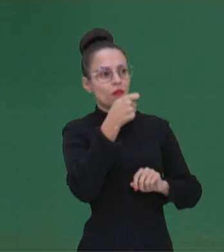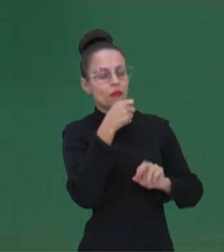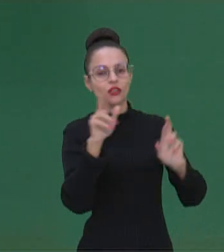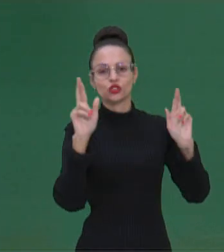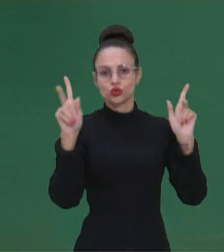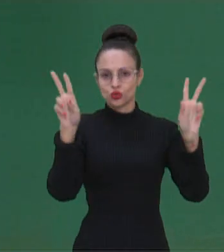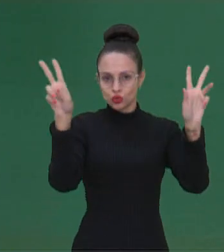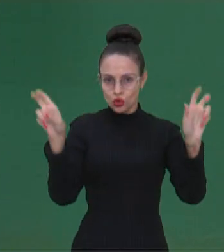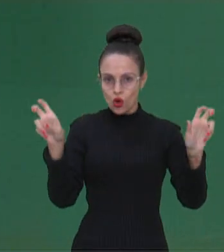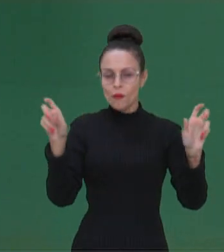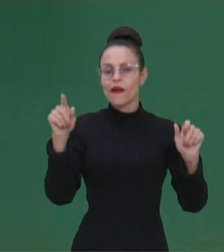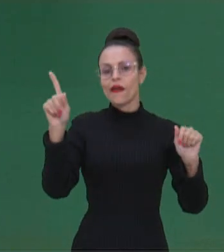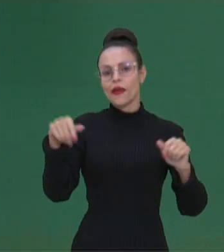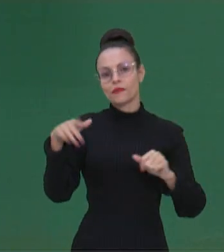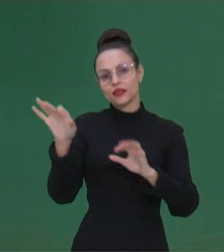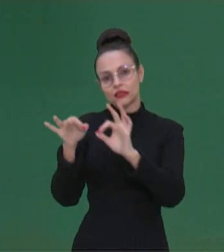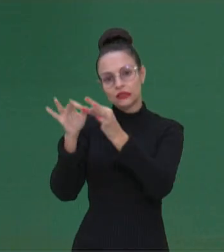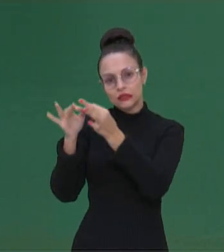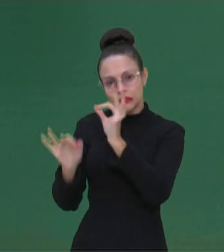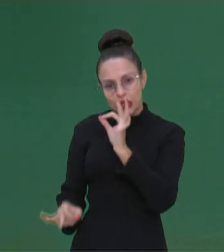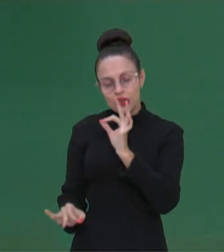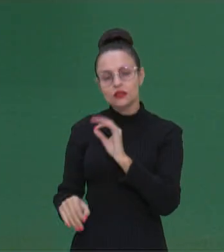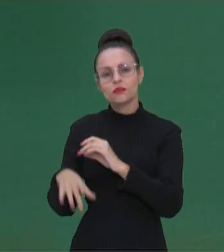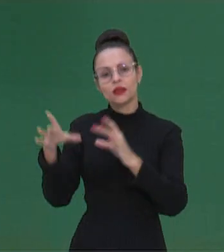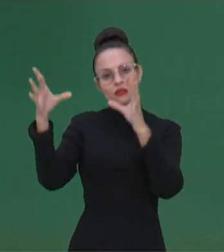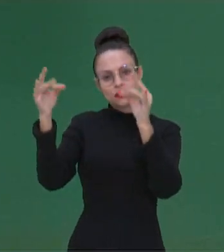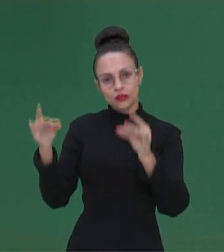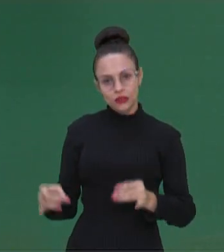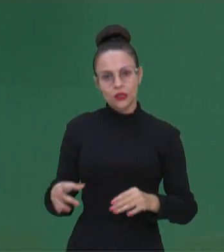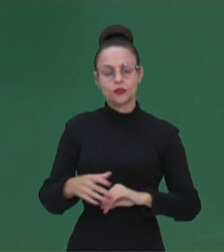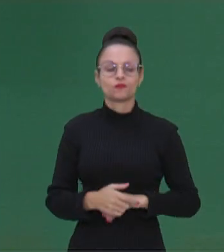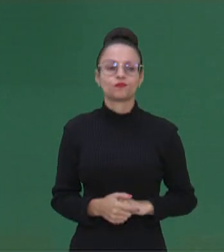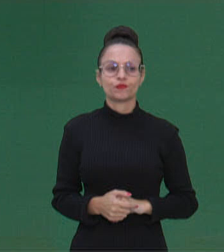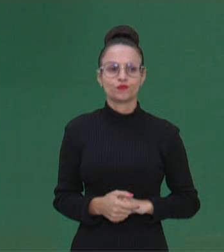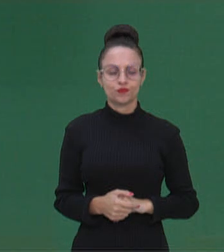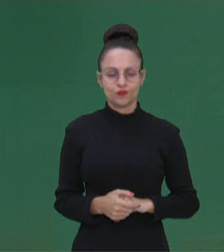sobre. Ela é mais extensa, né? É mais detalhada.